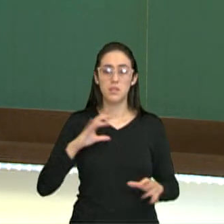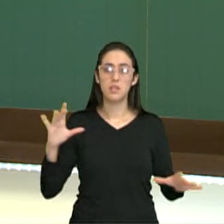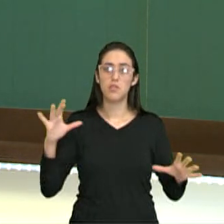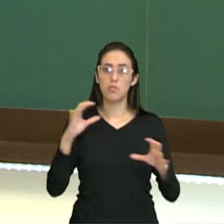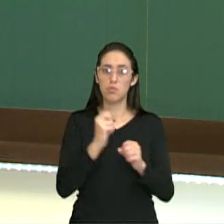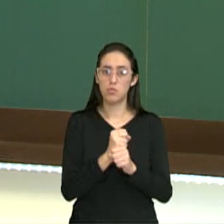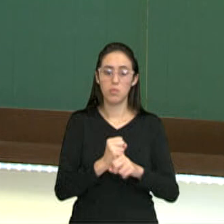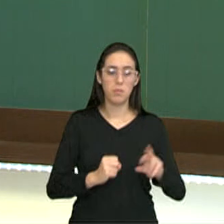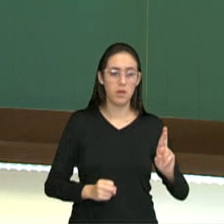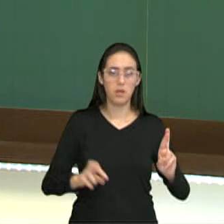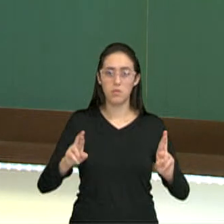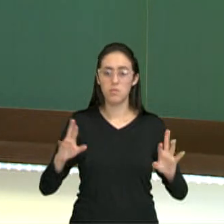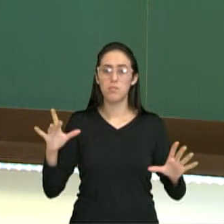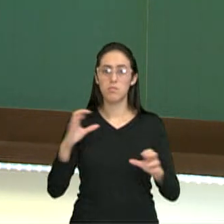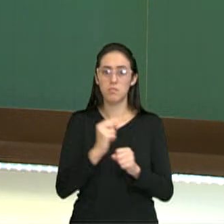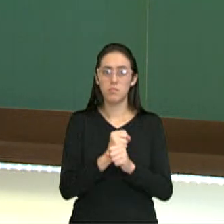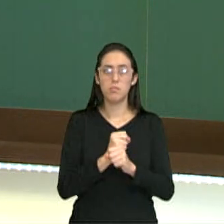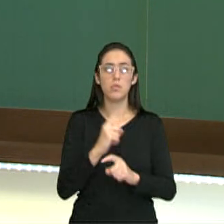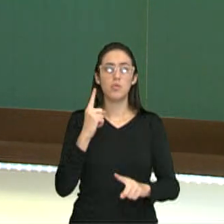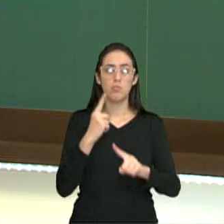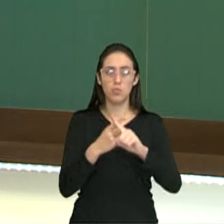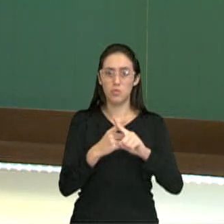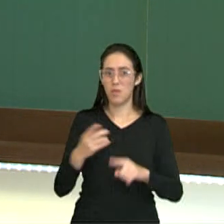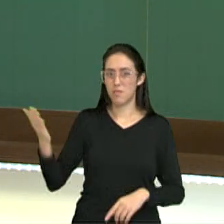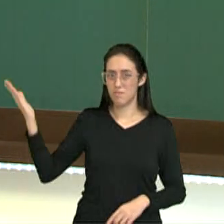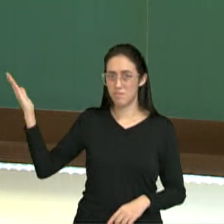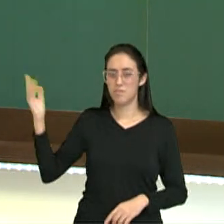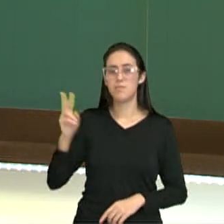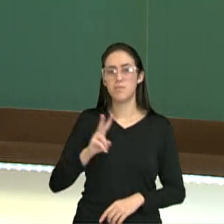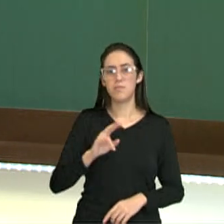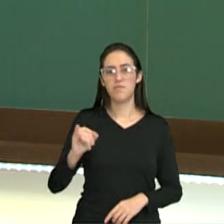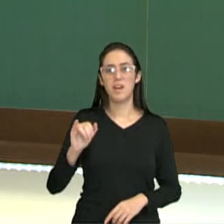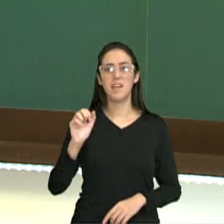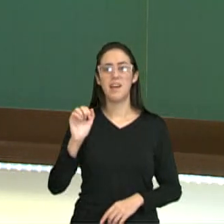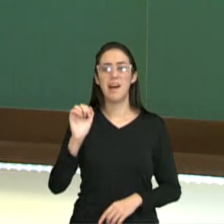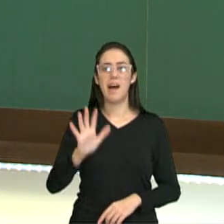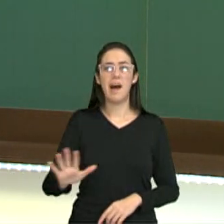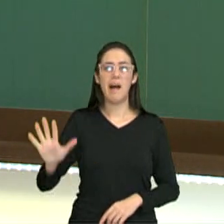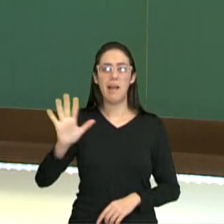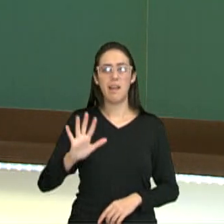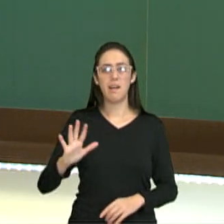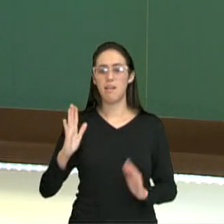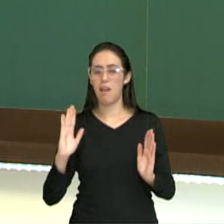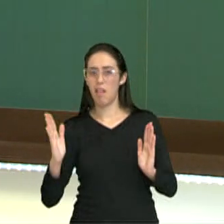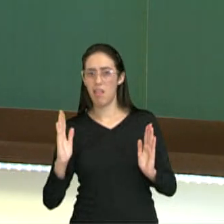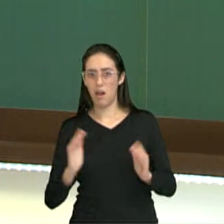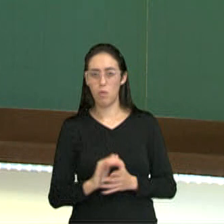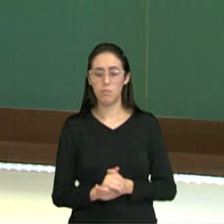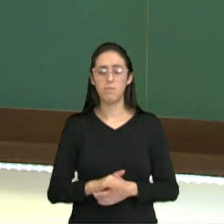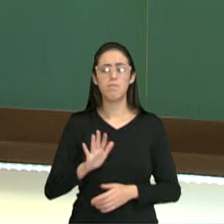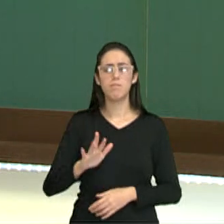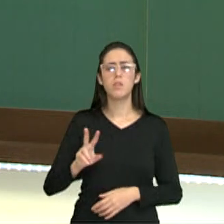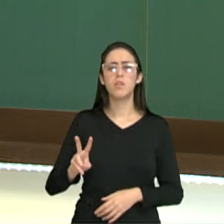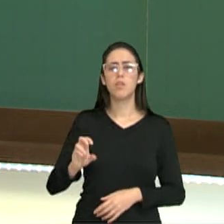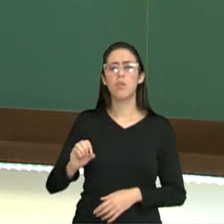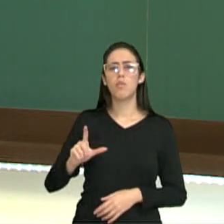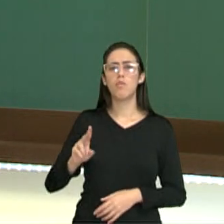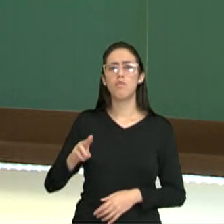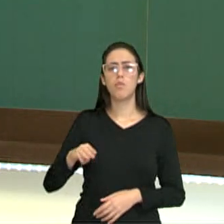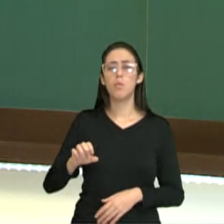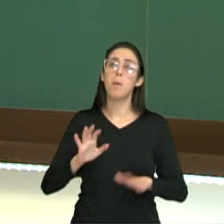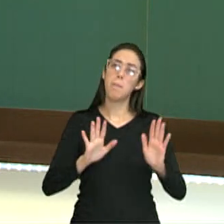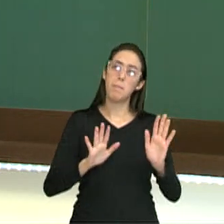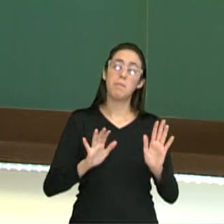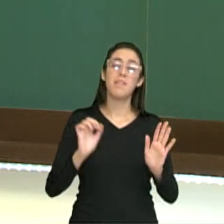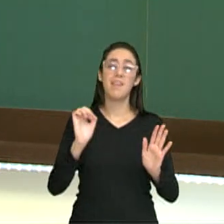dois raios, multiplicado por isso, vai dar a nossa área lateral. Já nosso volume, e as áreas da